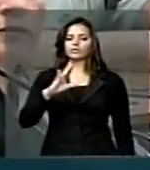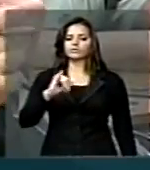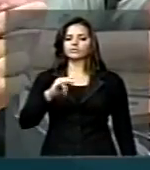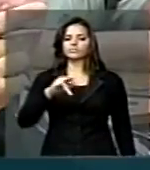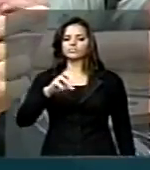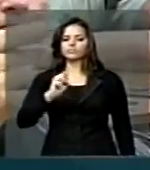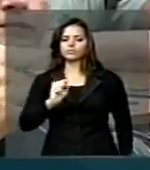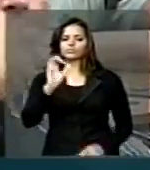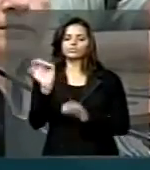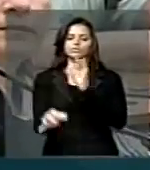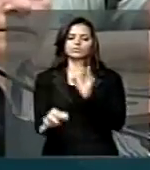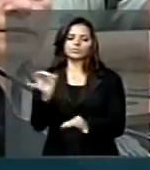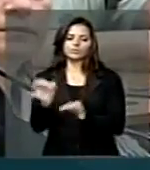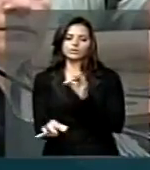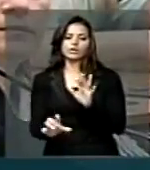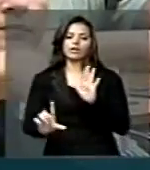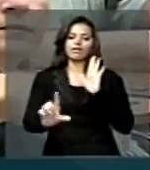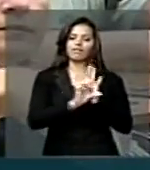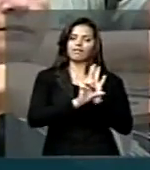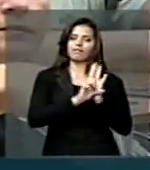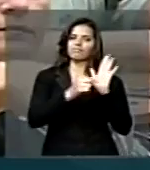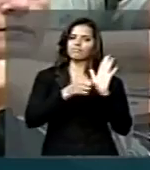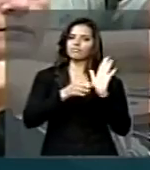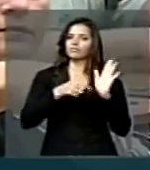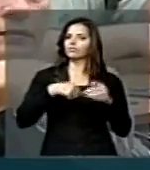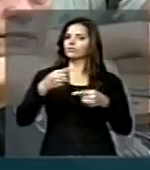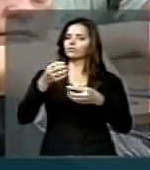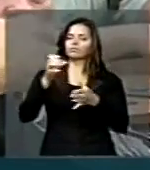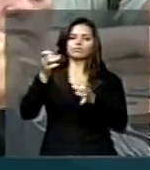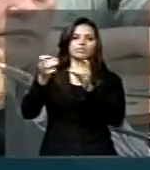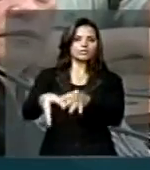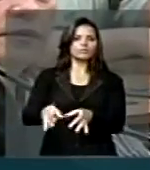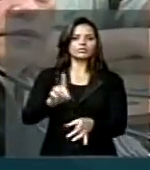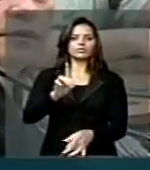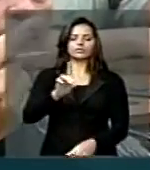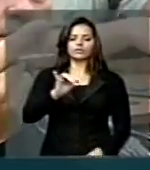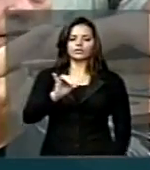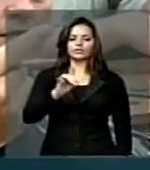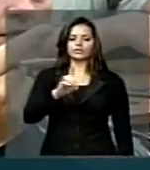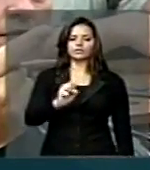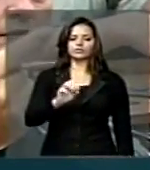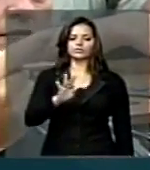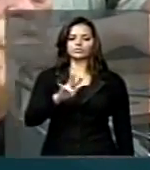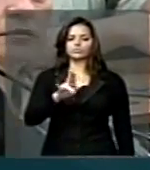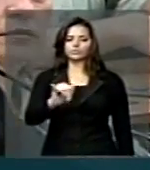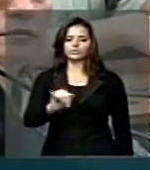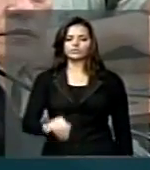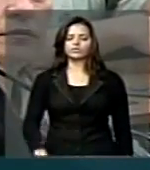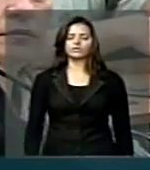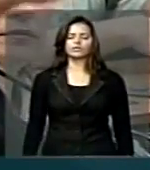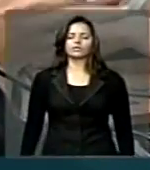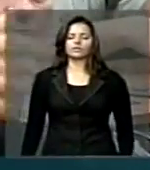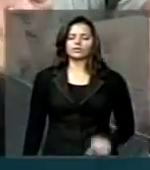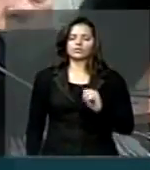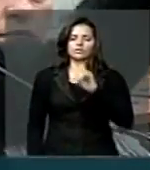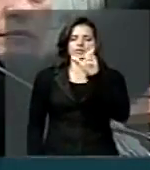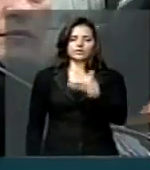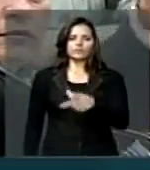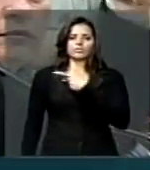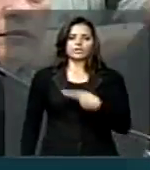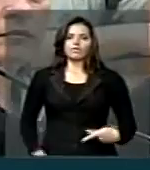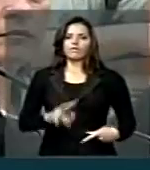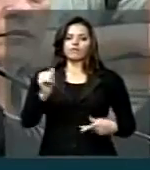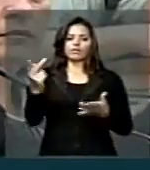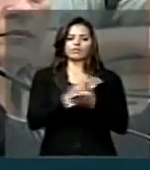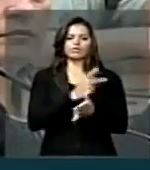princípios jurídicos, a lei o destitui. Então nós estamos fazendo um pré-julgamento aqui. Se fulano ou beltrano for o presidente, vai acontecer isso.